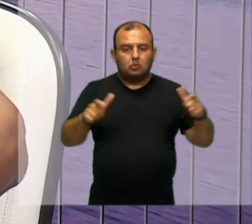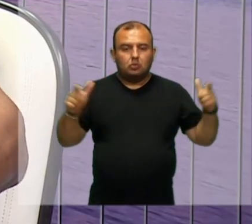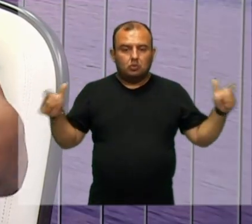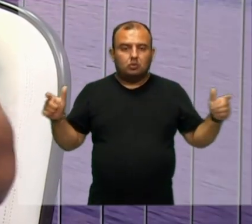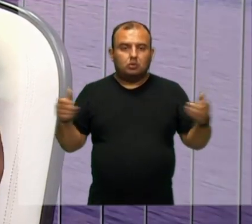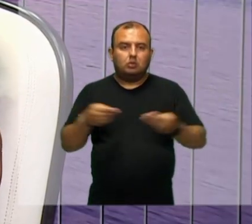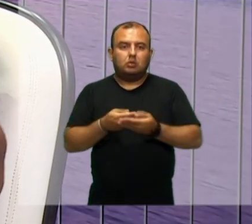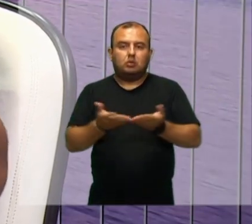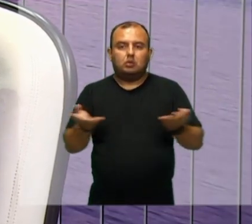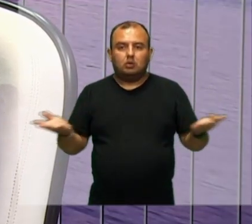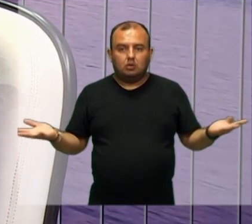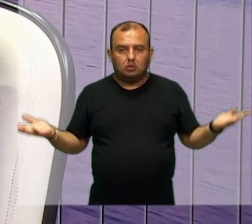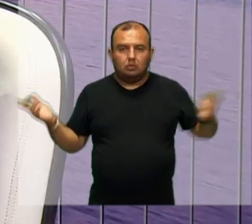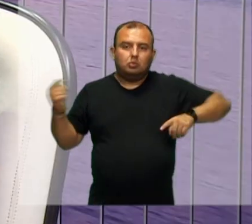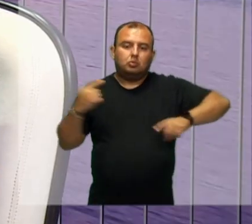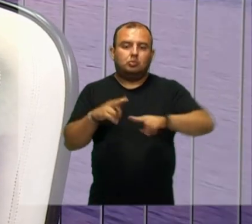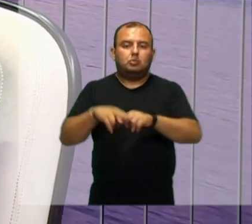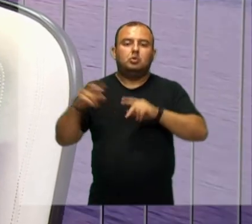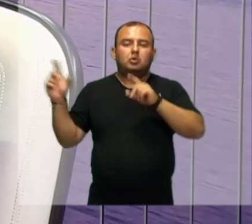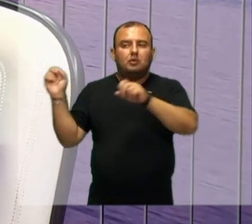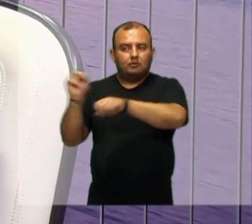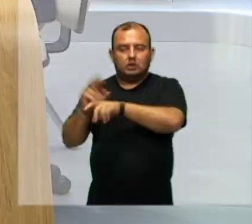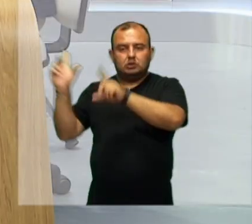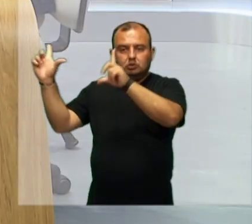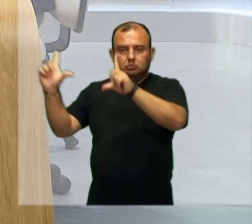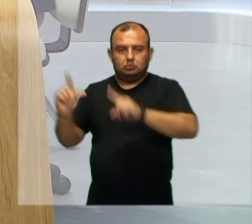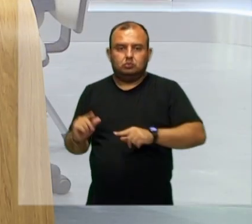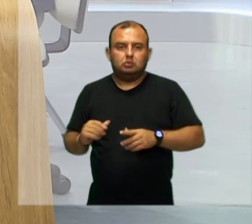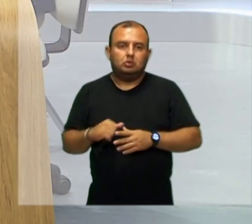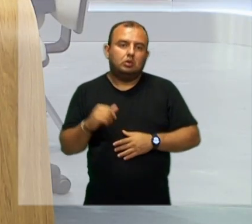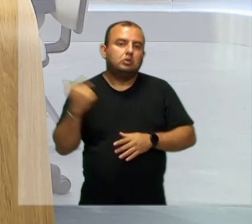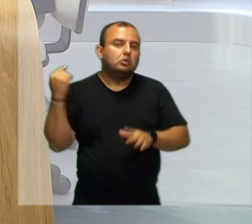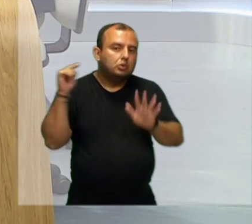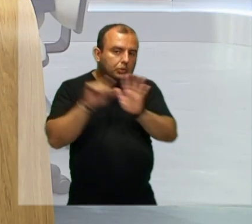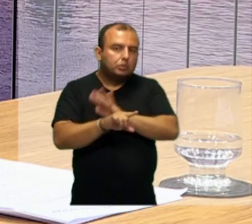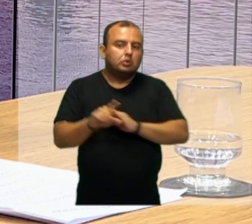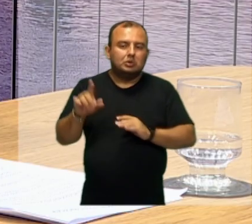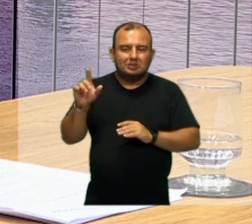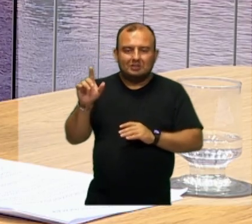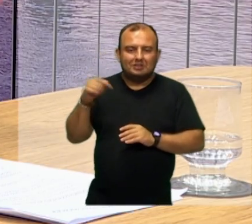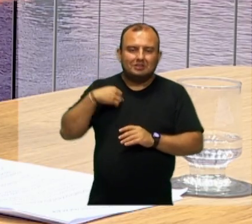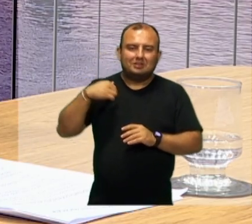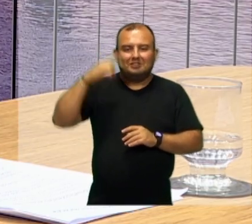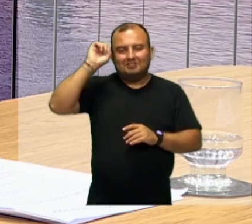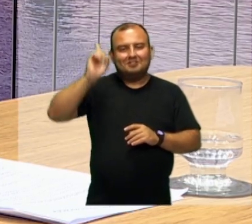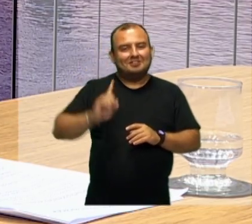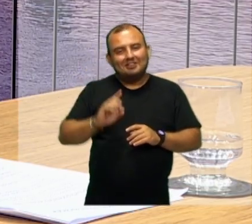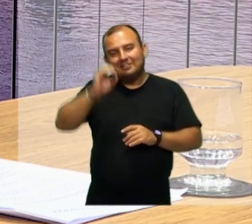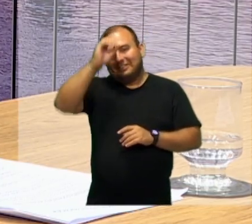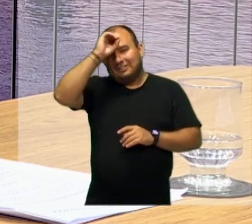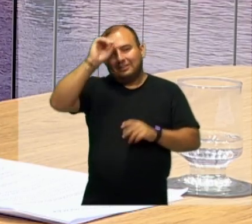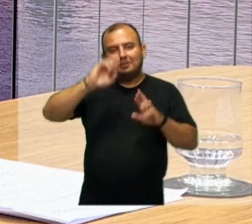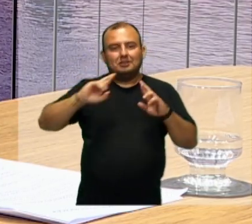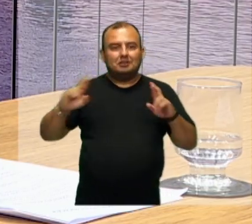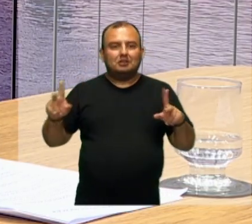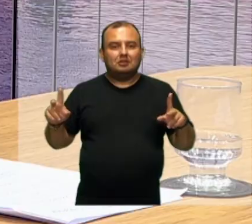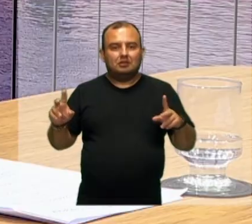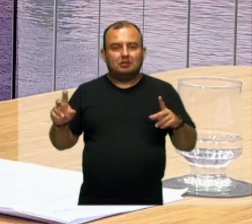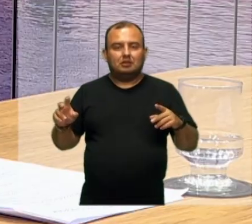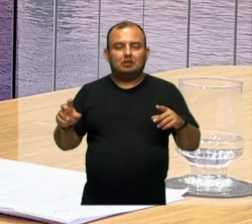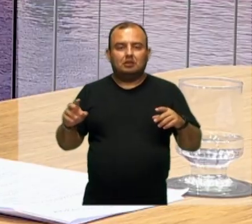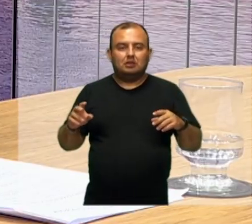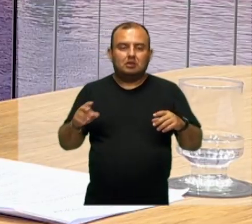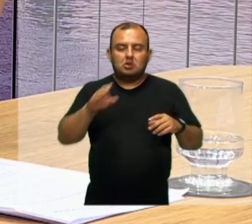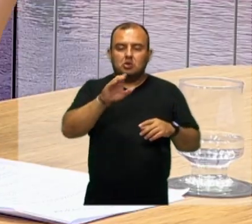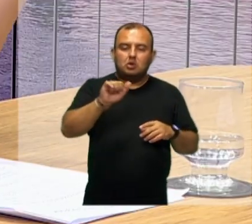o leque. Por isso que eles diminuem um pouco o número de vagas, né? Deixa eu te perguntar, porque eu realmente não sei. Qual que é a diferença do